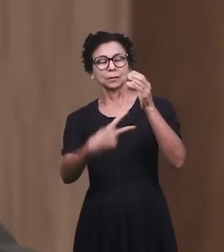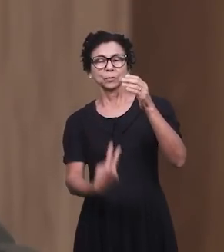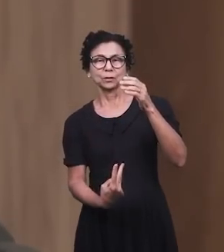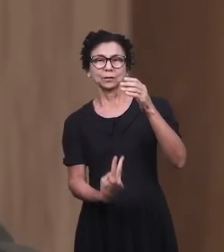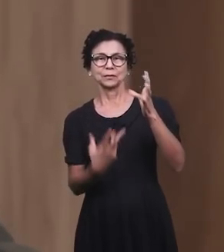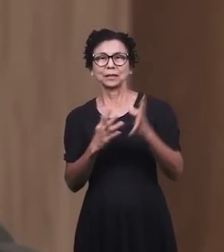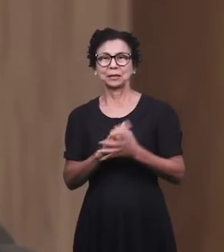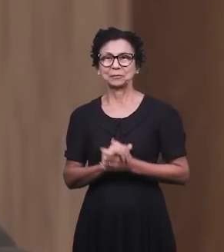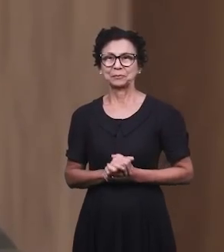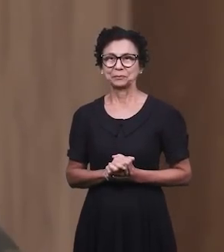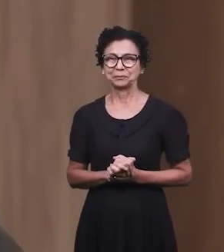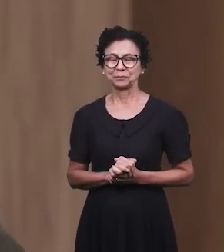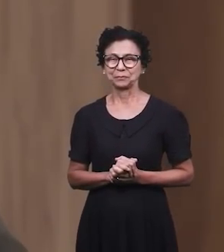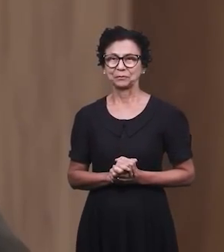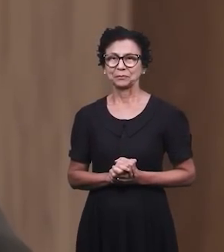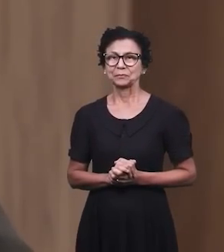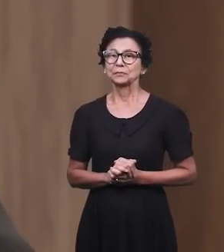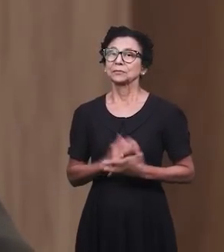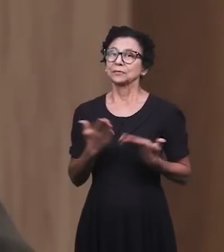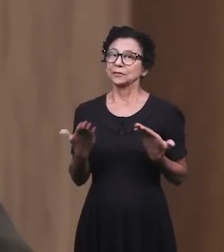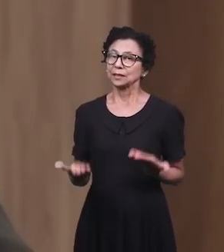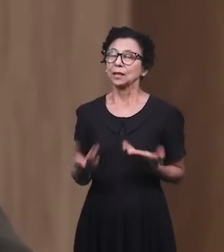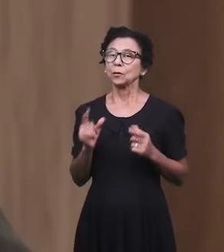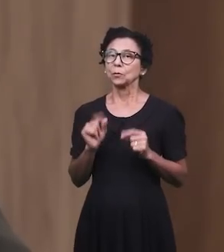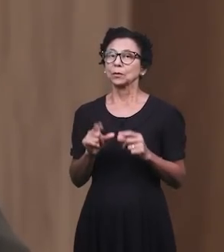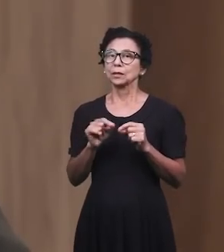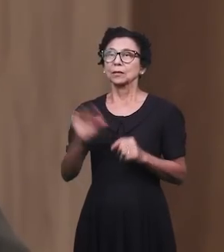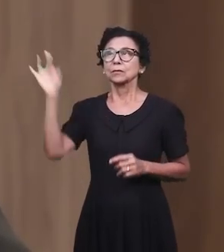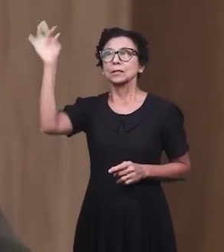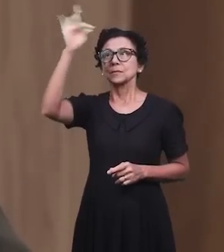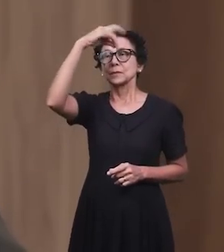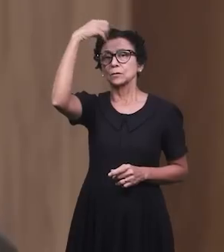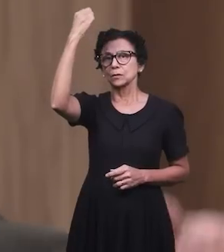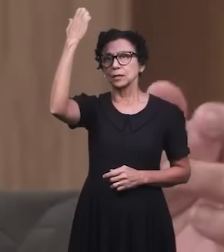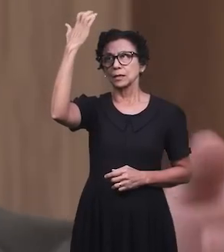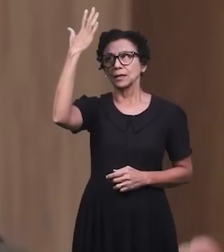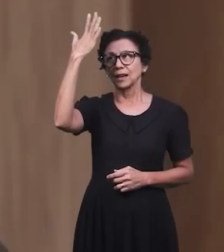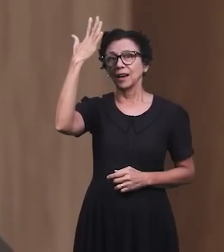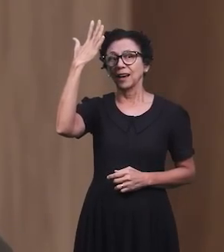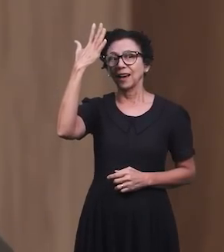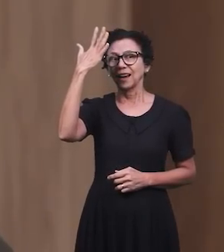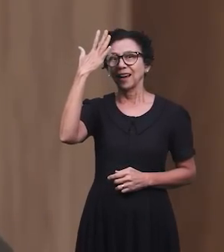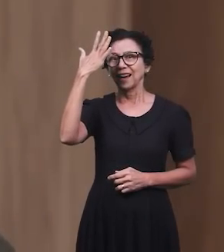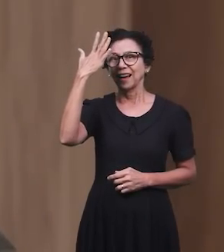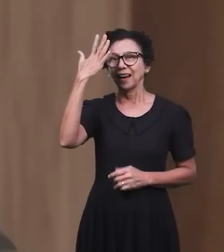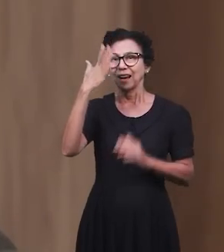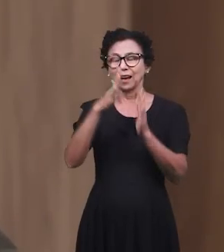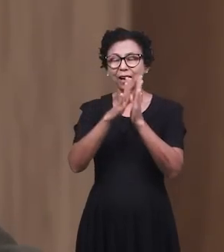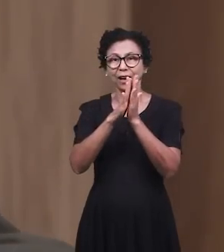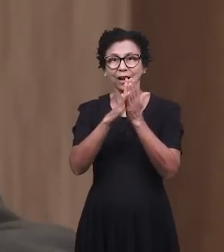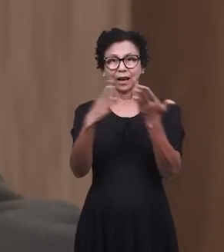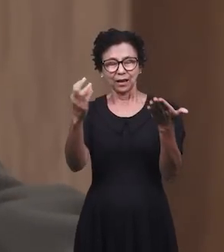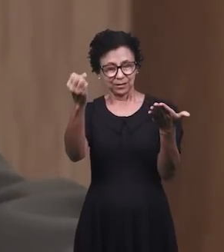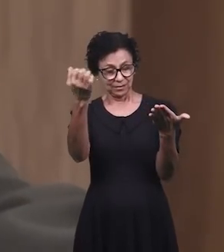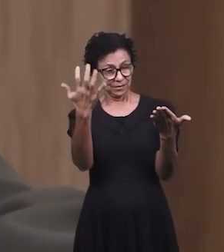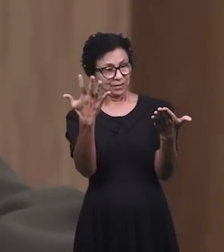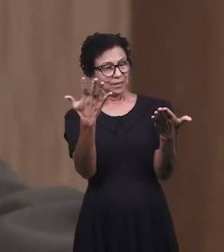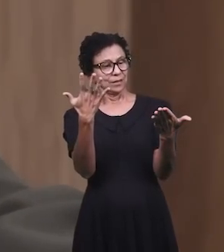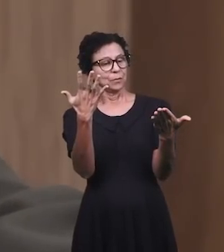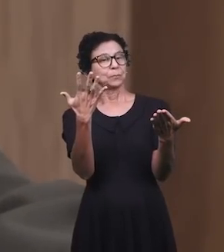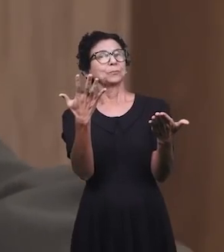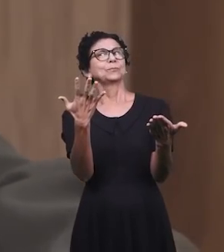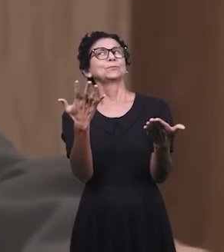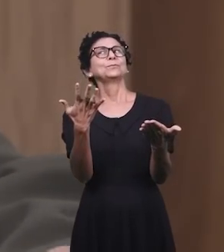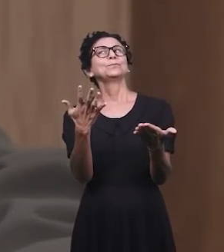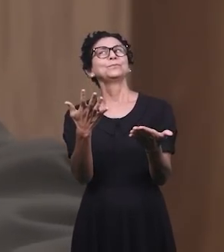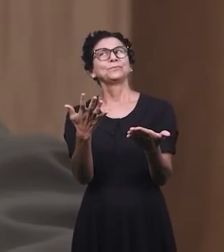bom. Quando o Espírito Santo revela aquilo que está na palavra, nós temos acesso a um segredo, a um mistério. Então as pessoas olham para a